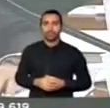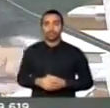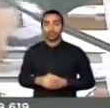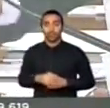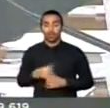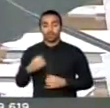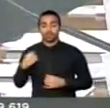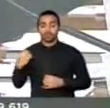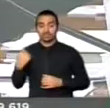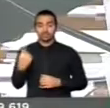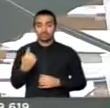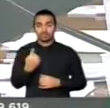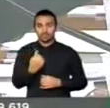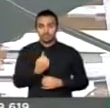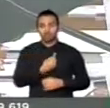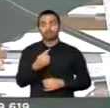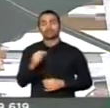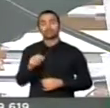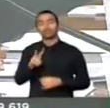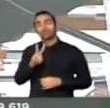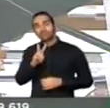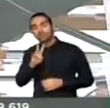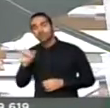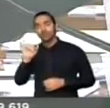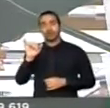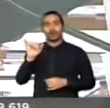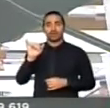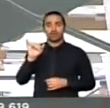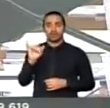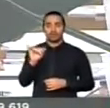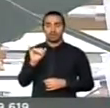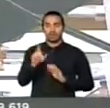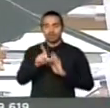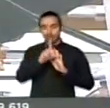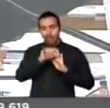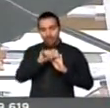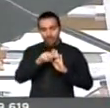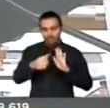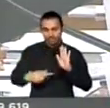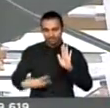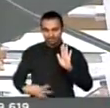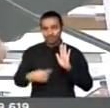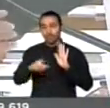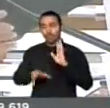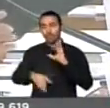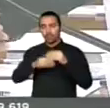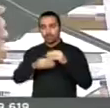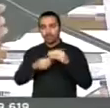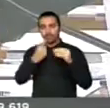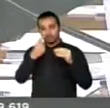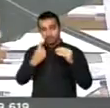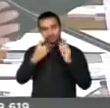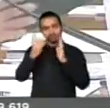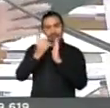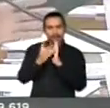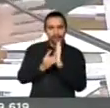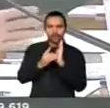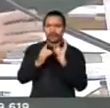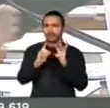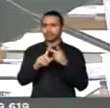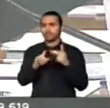Nós, quando vamos para a legislação complementar, se nós formos analisar os decretos e o trabalho que nós